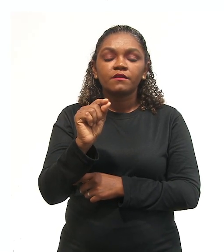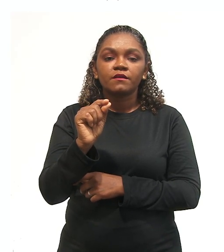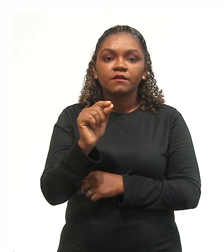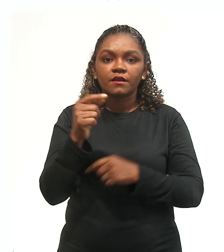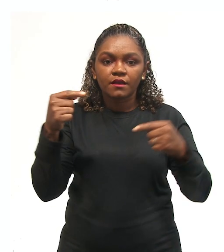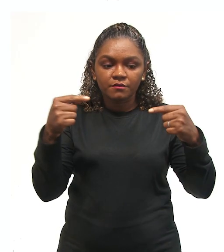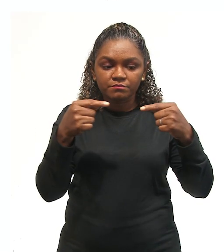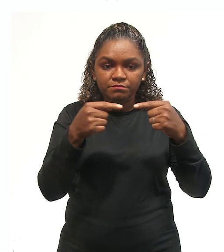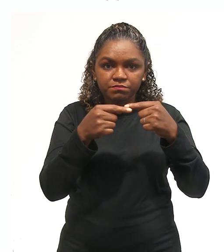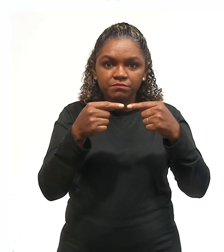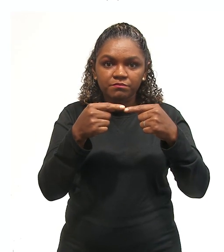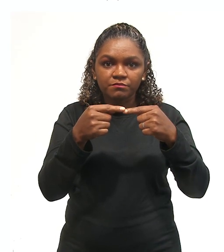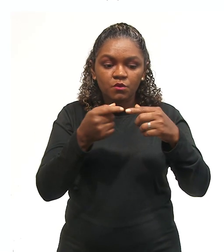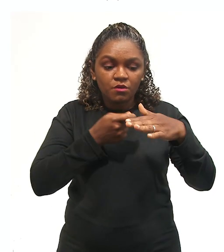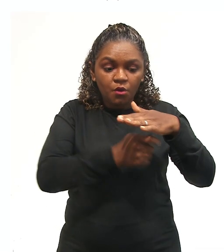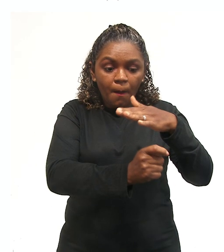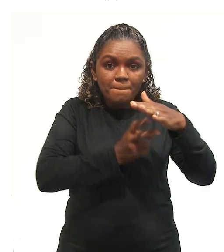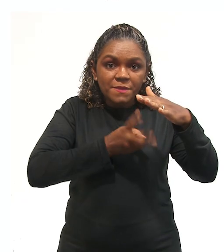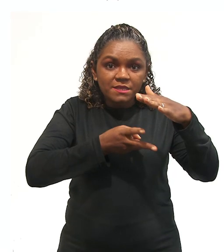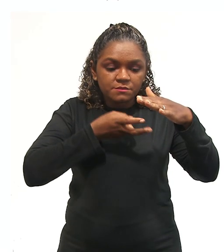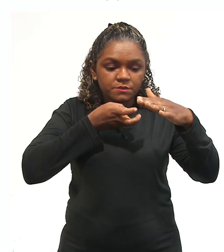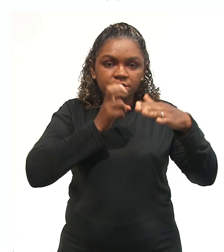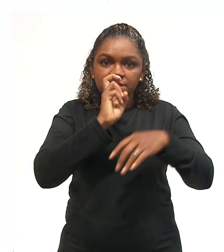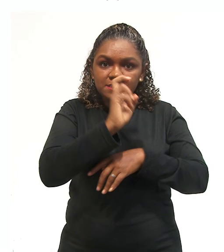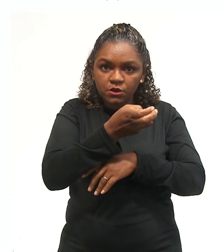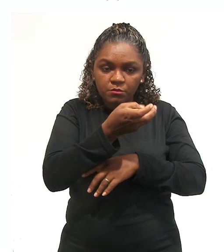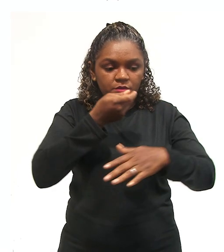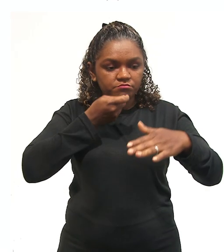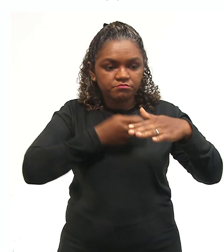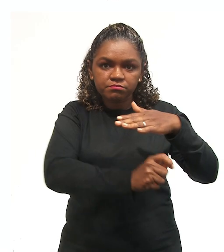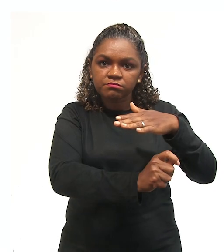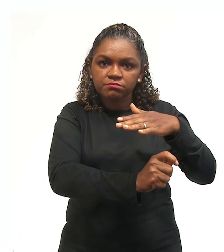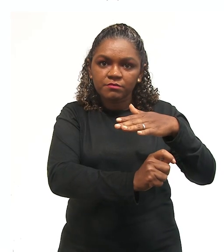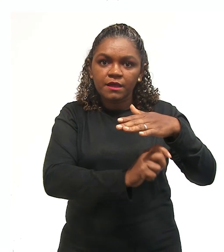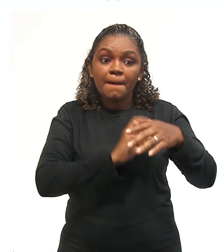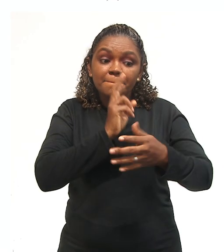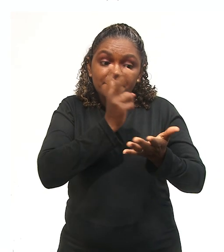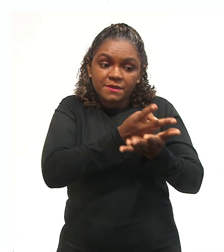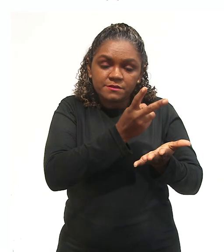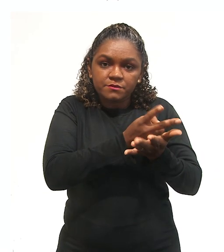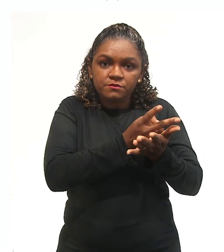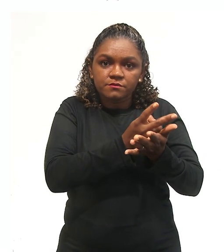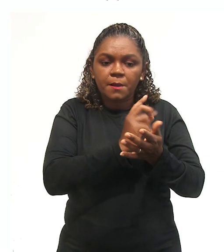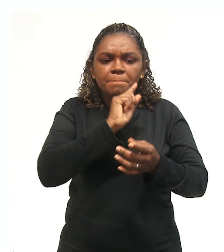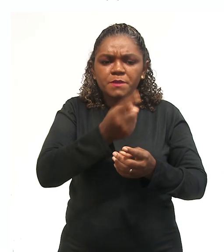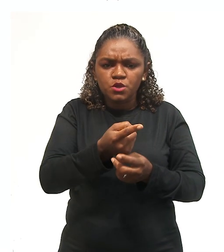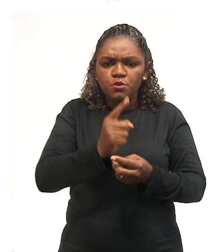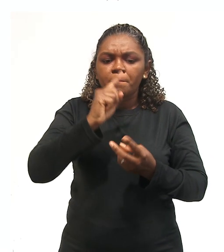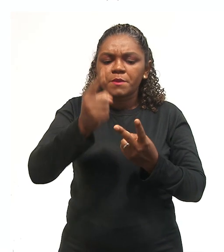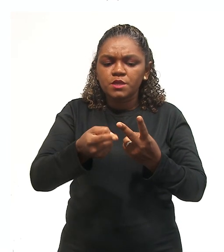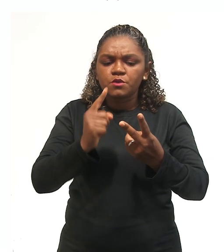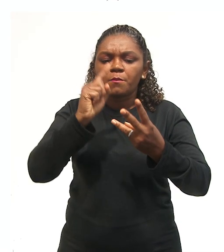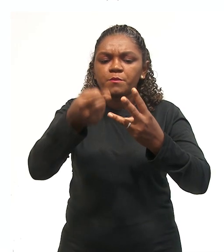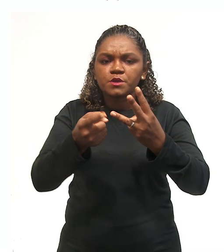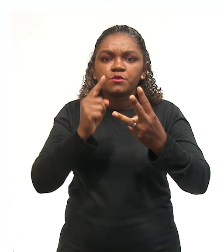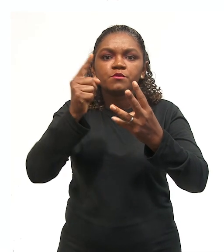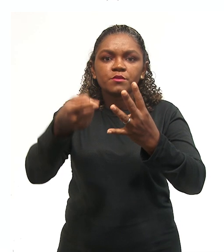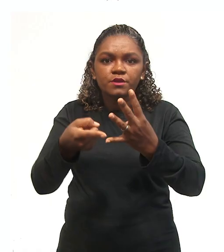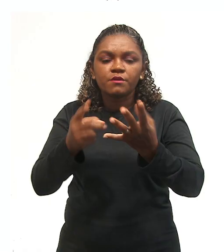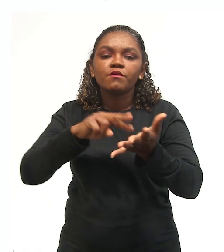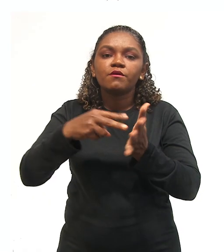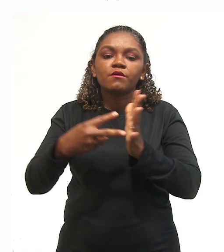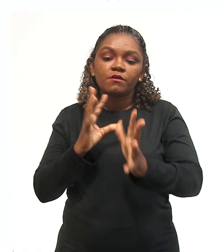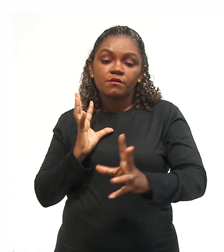ela incidia sobre o capital inicial. Assim, o montante após 4